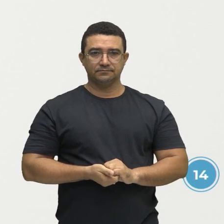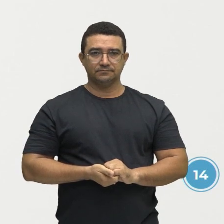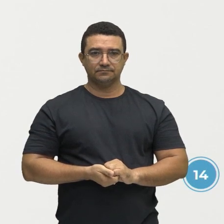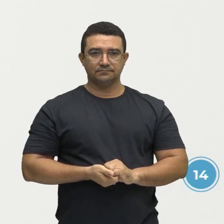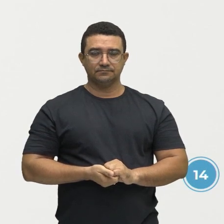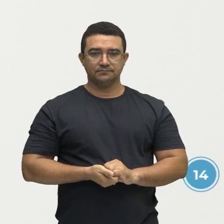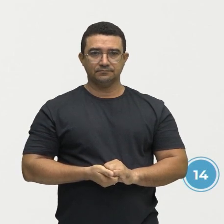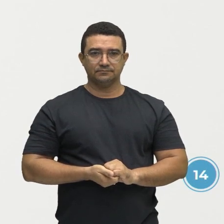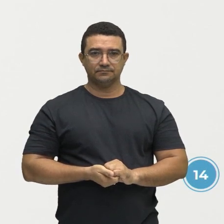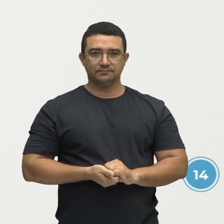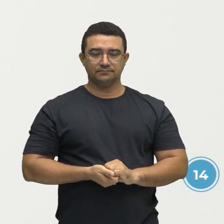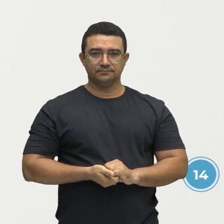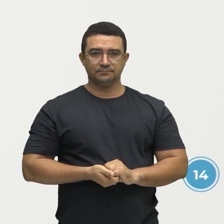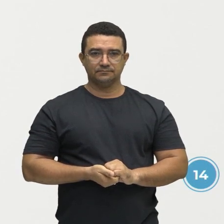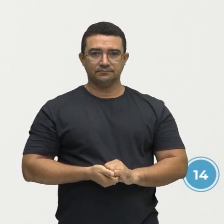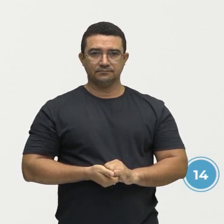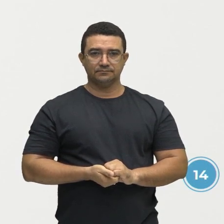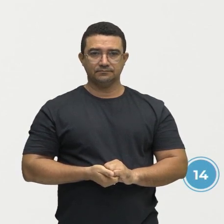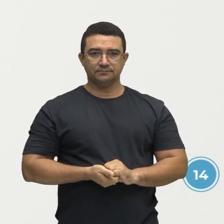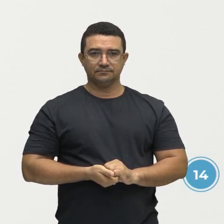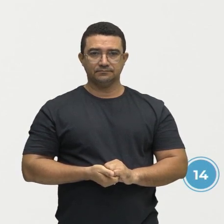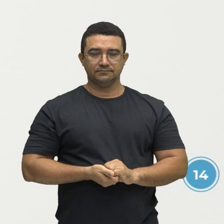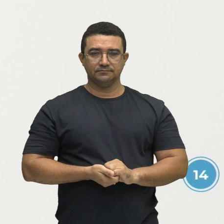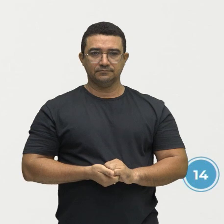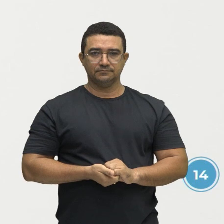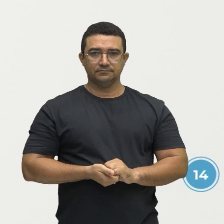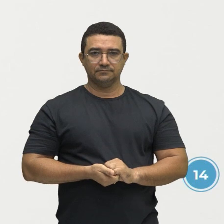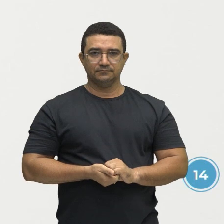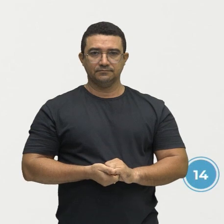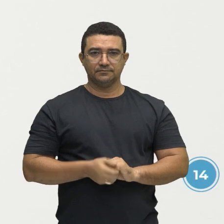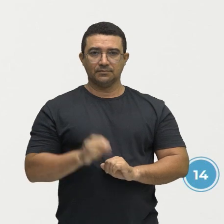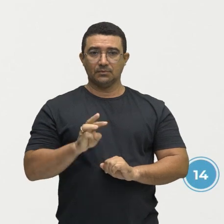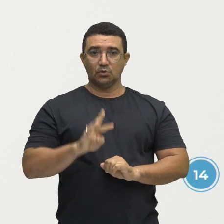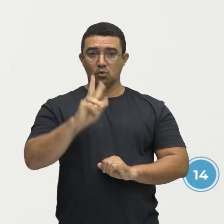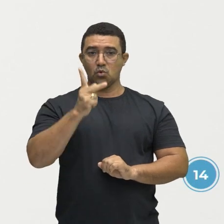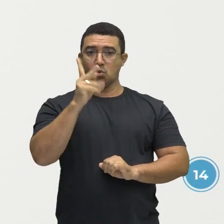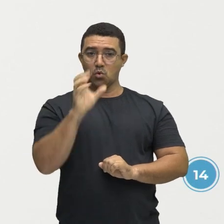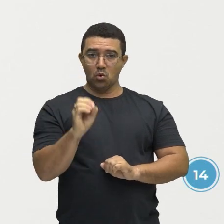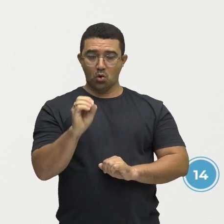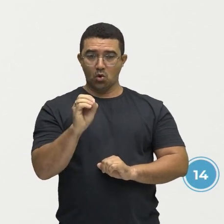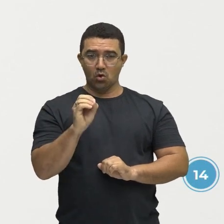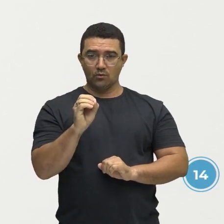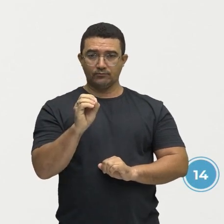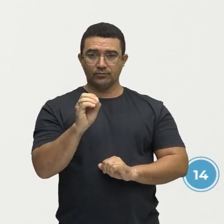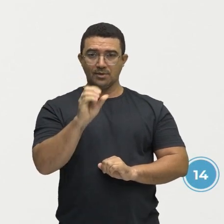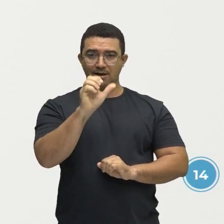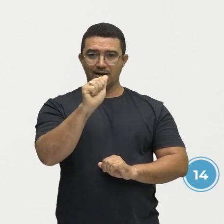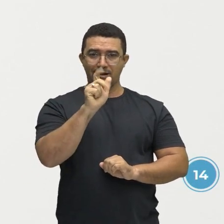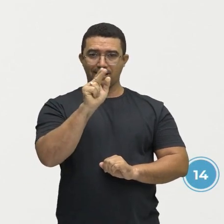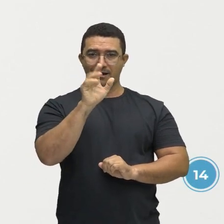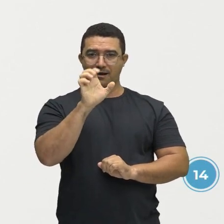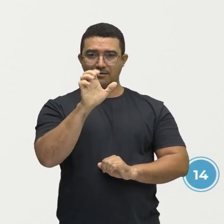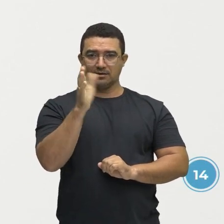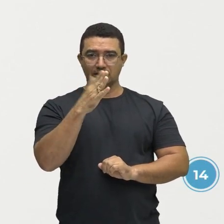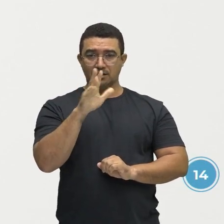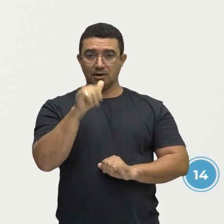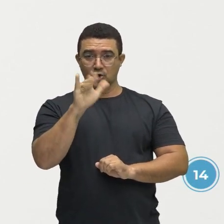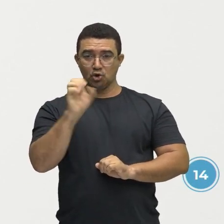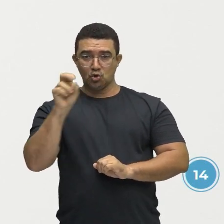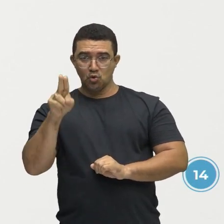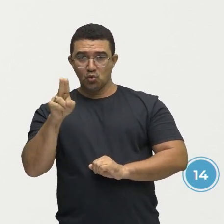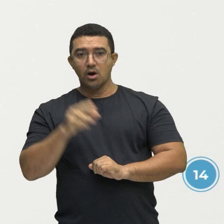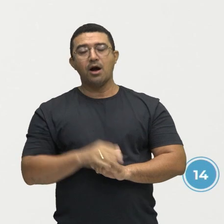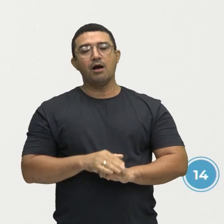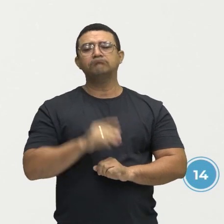saber quem. Who are you? Quem é você? Who are you? Quem é você? Who are